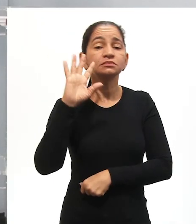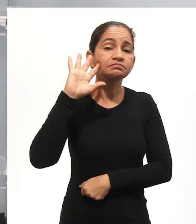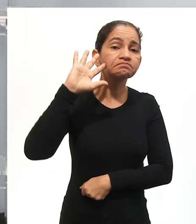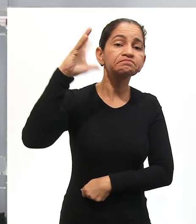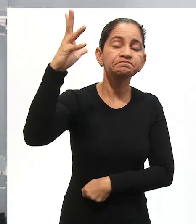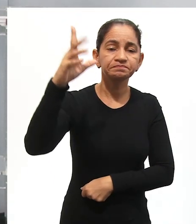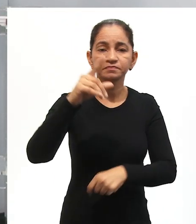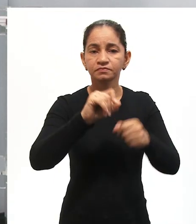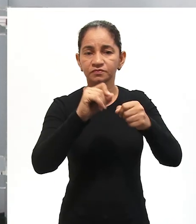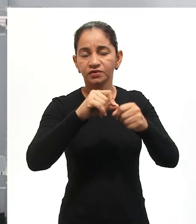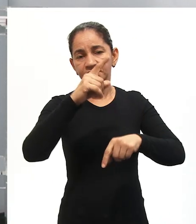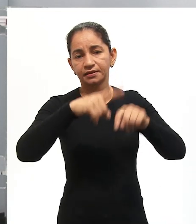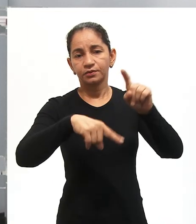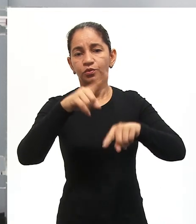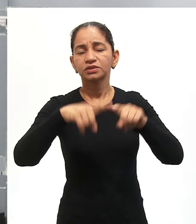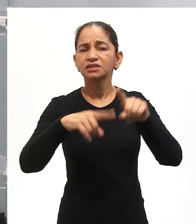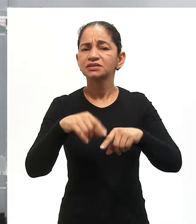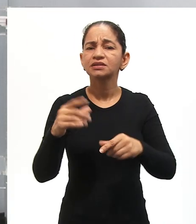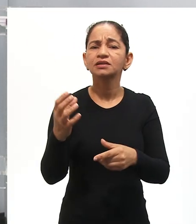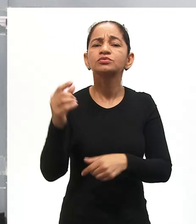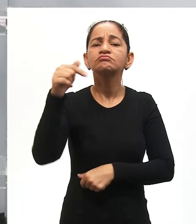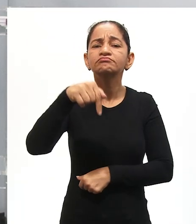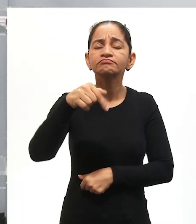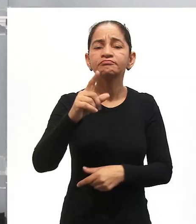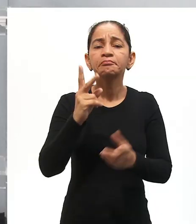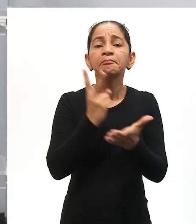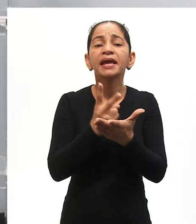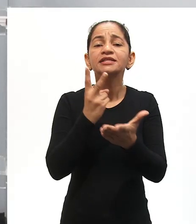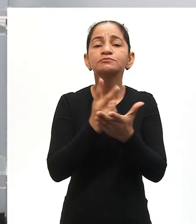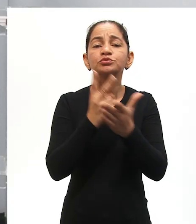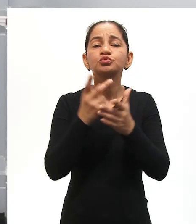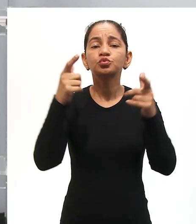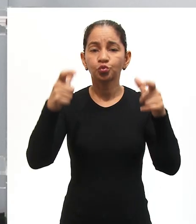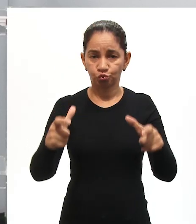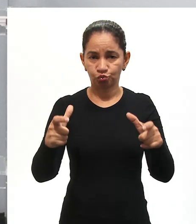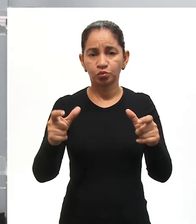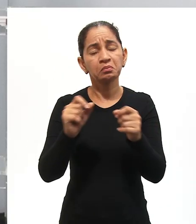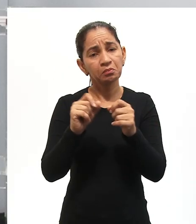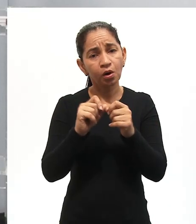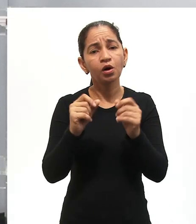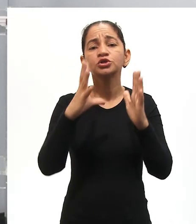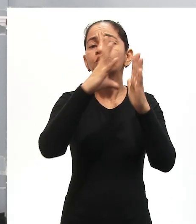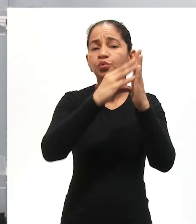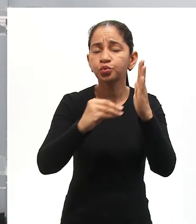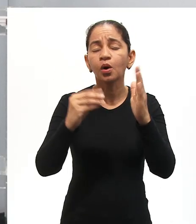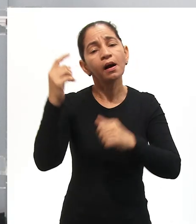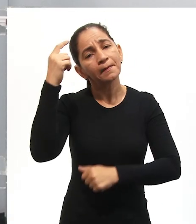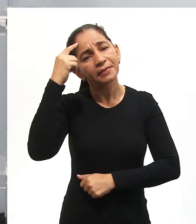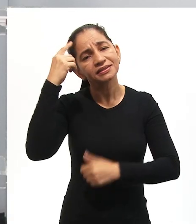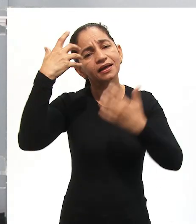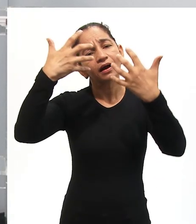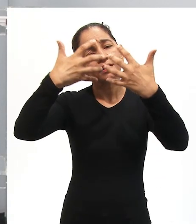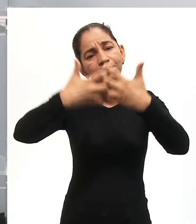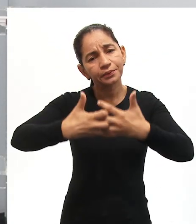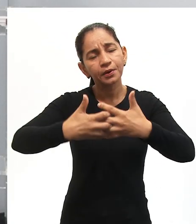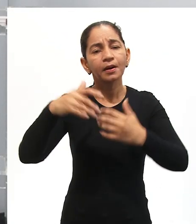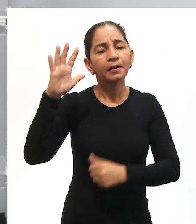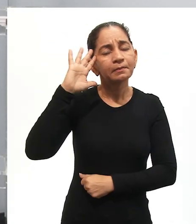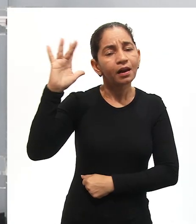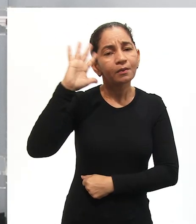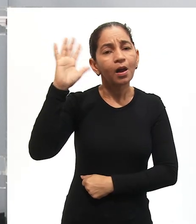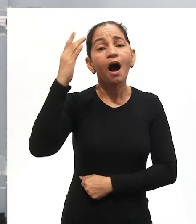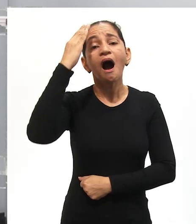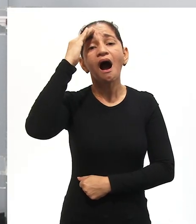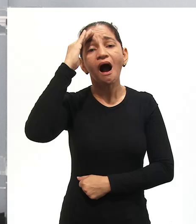Porventura, você estiver produzindo um outro conteúdo para aquela instituição ou para outra, você pode se inspirar naquilo que você já fez. Inclusive